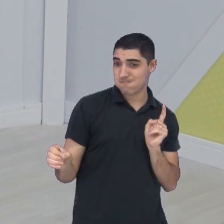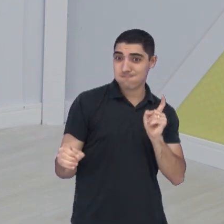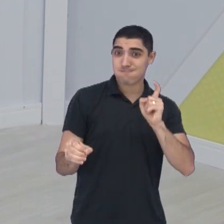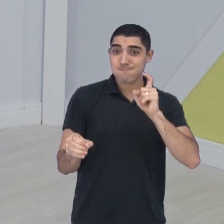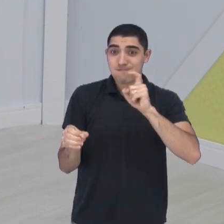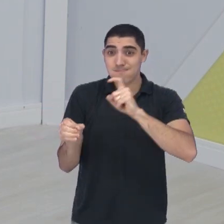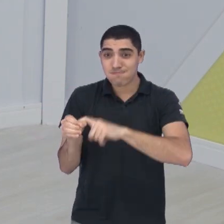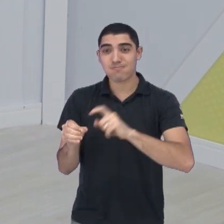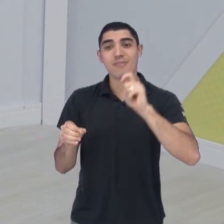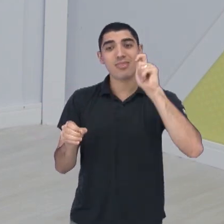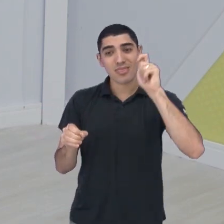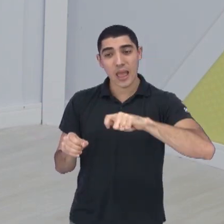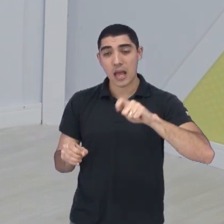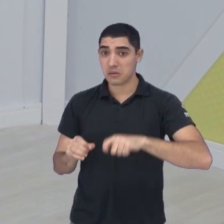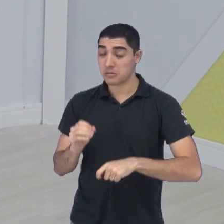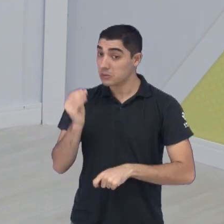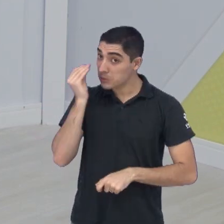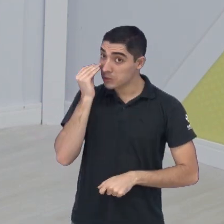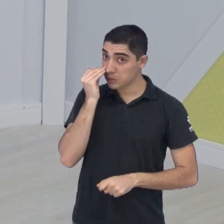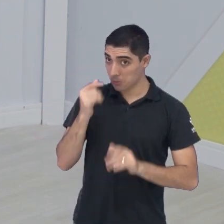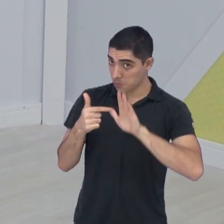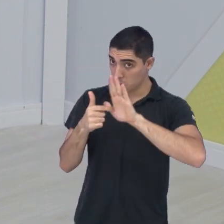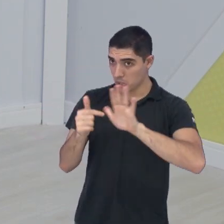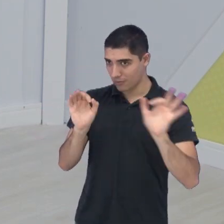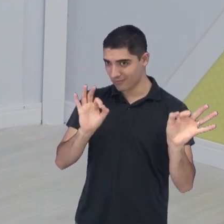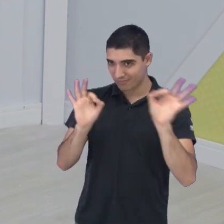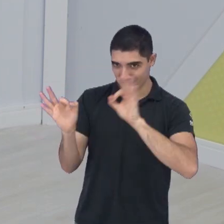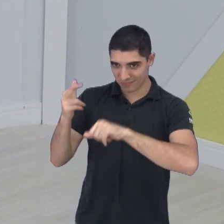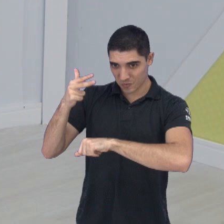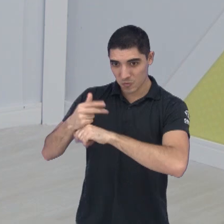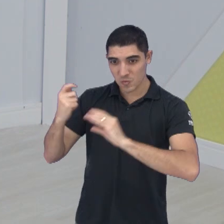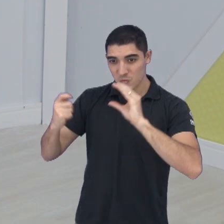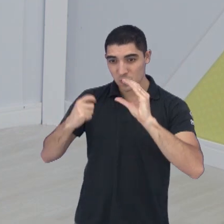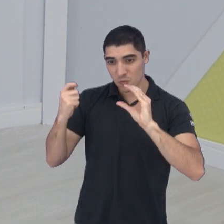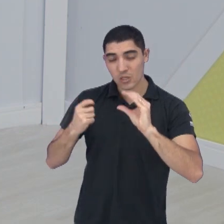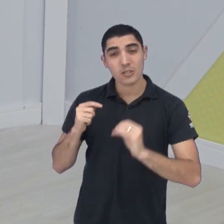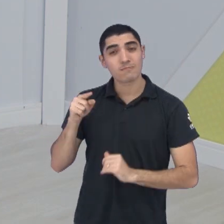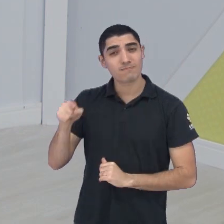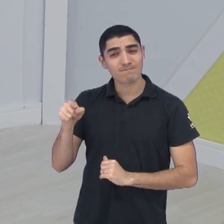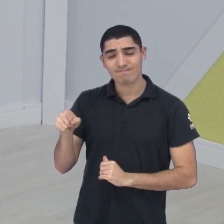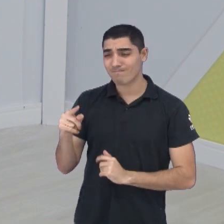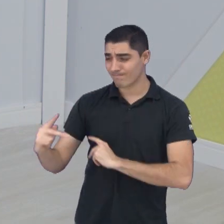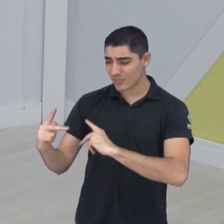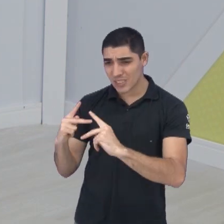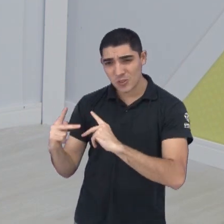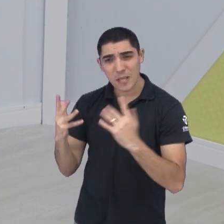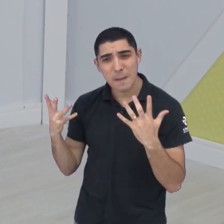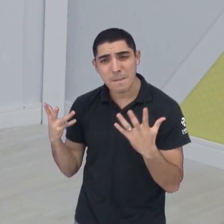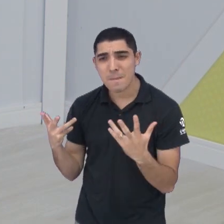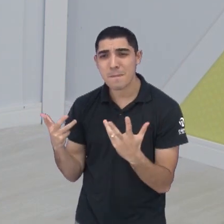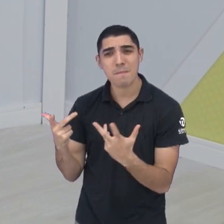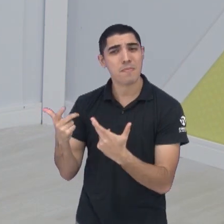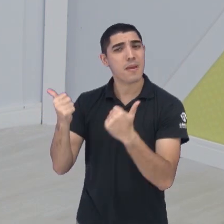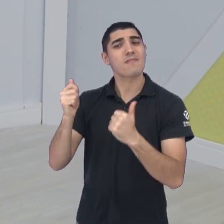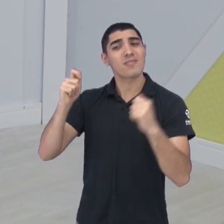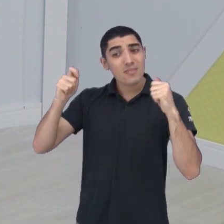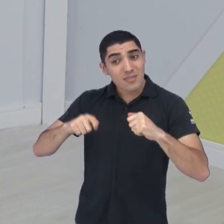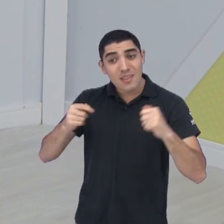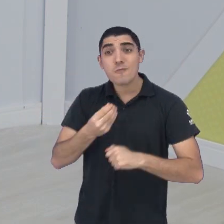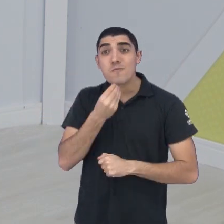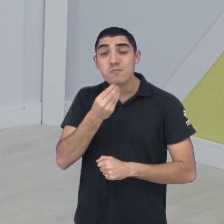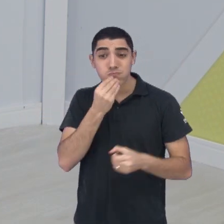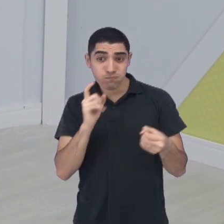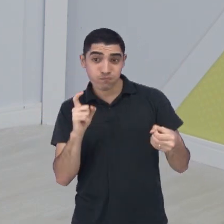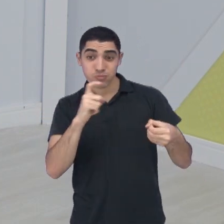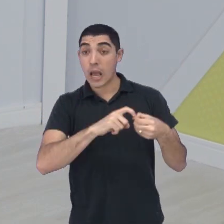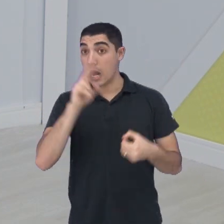se for possível a gente ainda vai colocar para você poder ver. Foi espetacular, ali tinha tudo para o São José ganhar, lembrando que o São José tinha